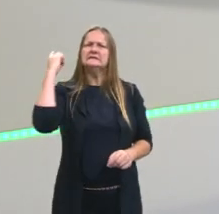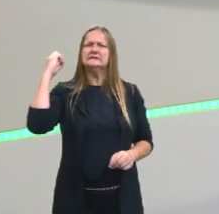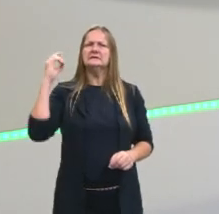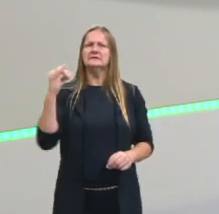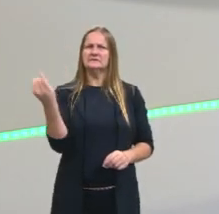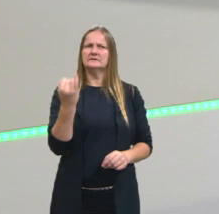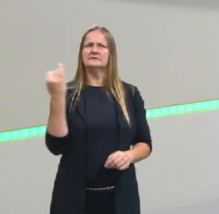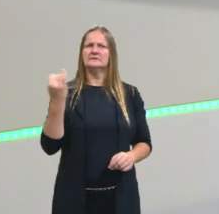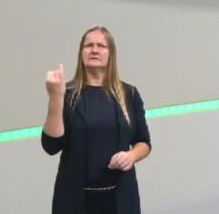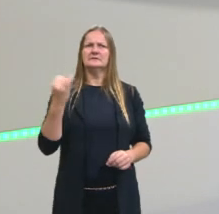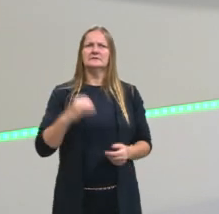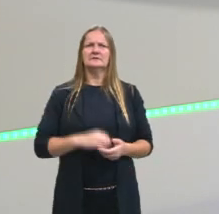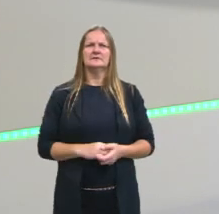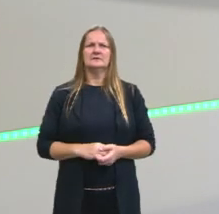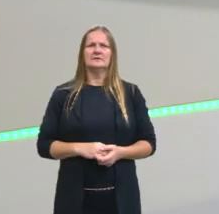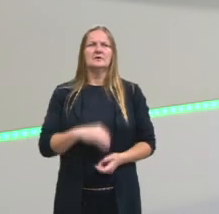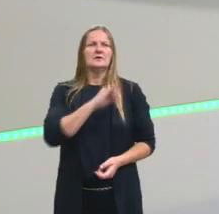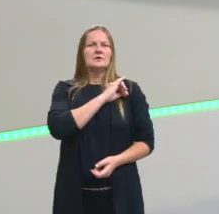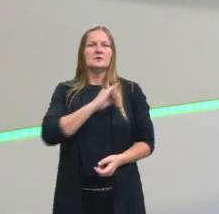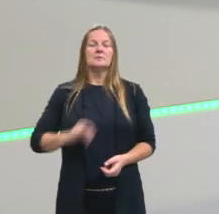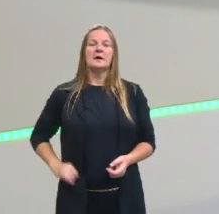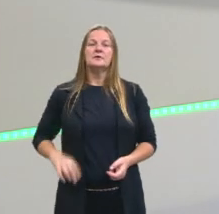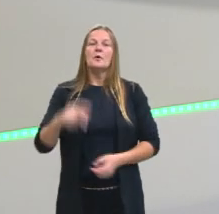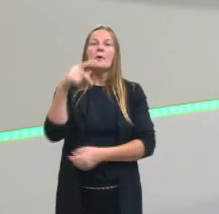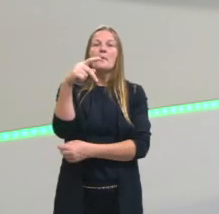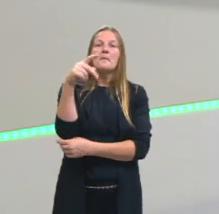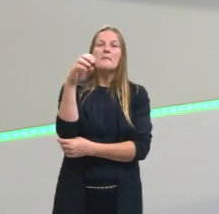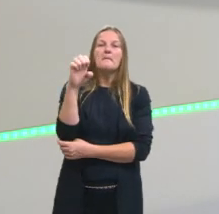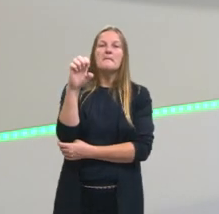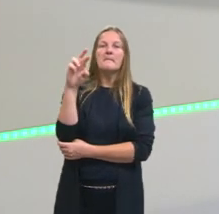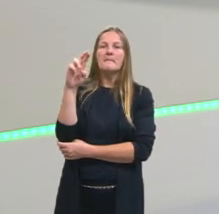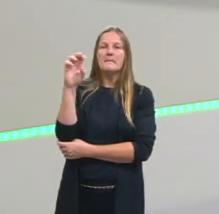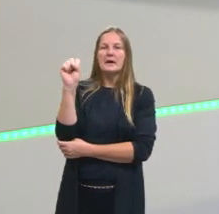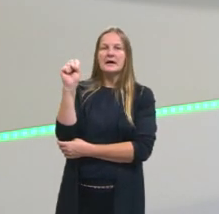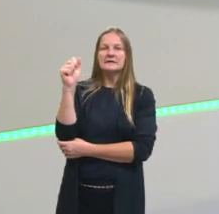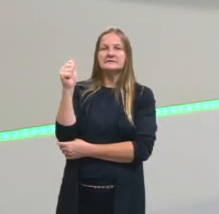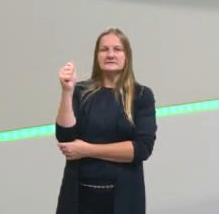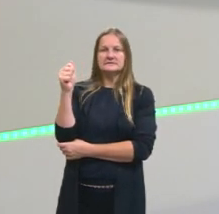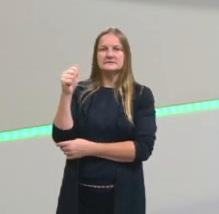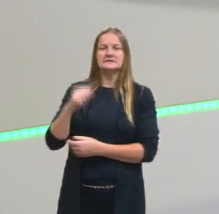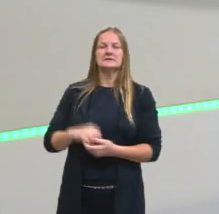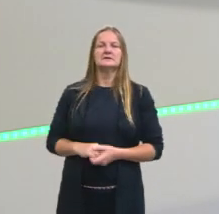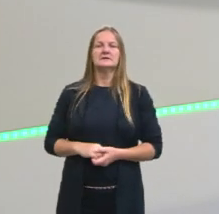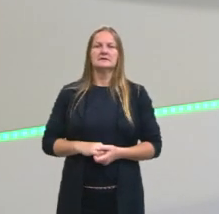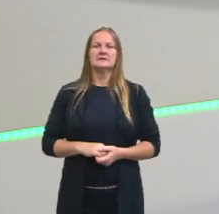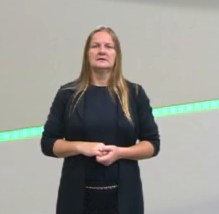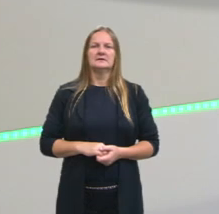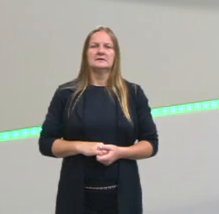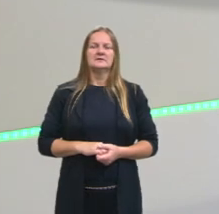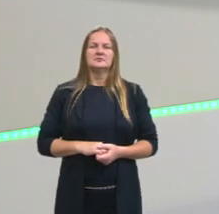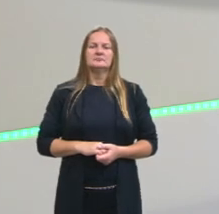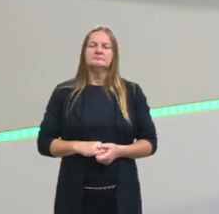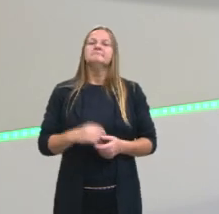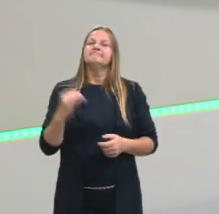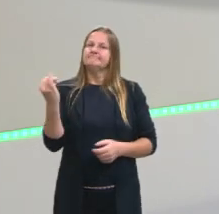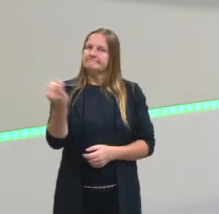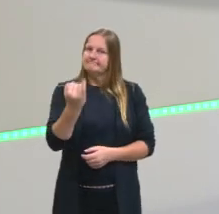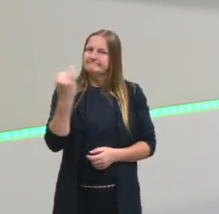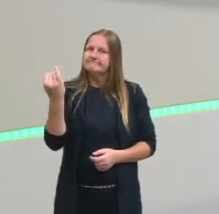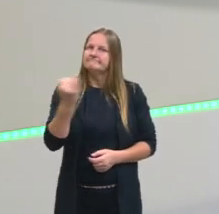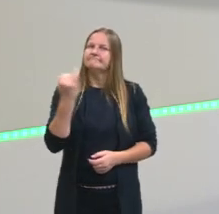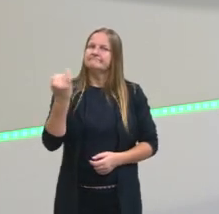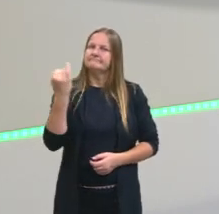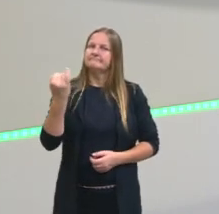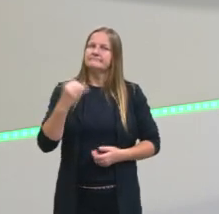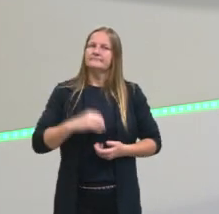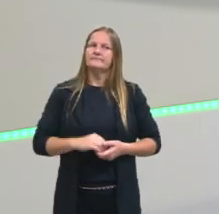importantes na que existiram o Império Persa por exemplo tem estudou na última aula sobre Grécia foi Império muito importante